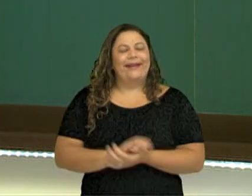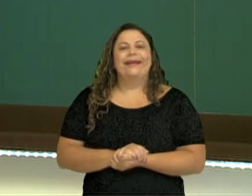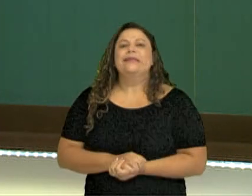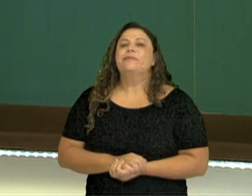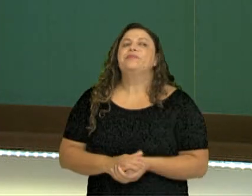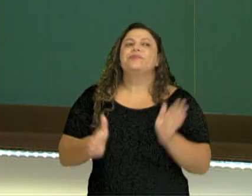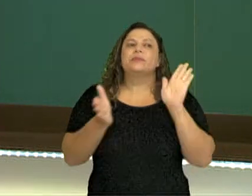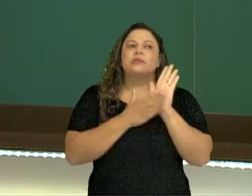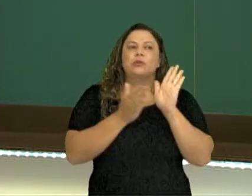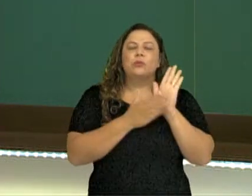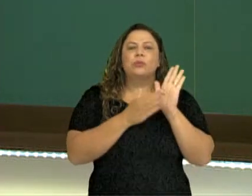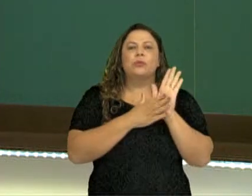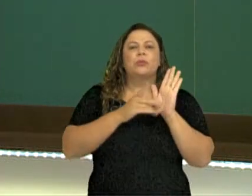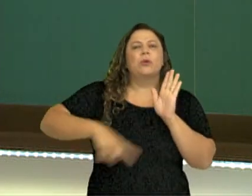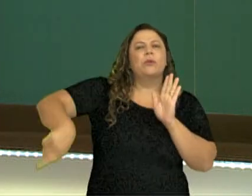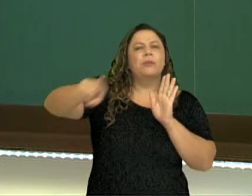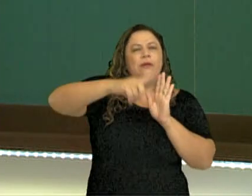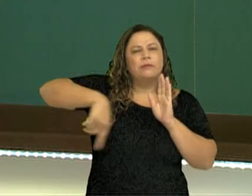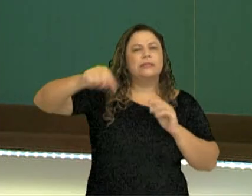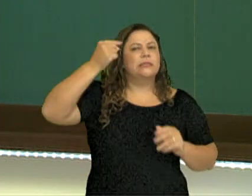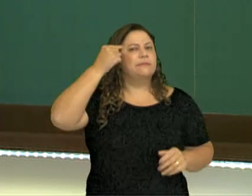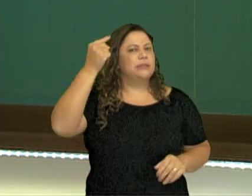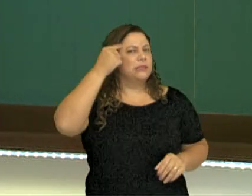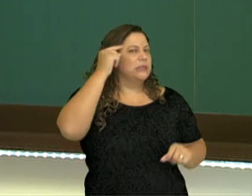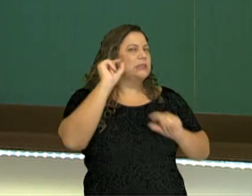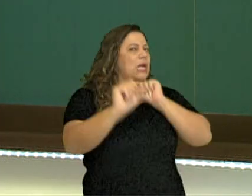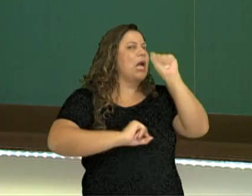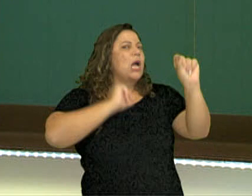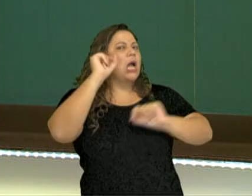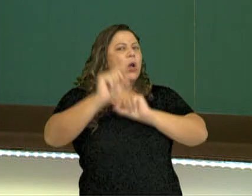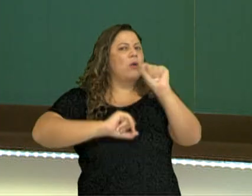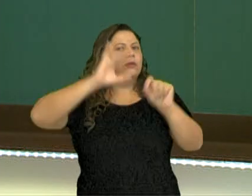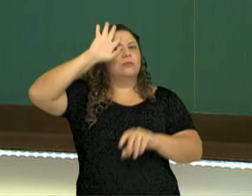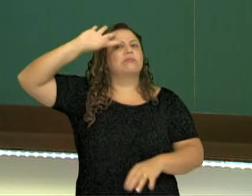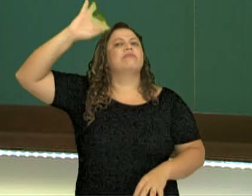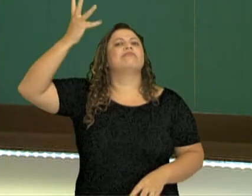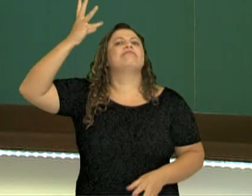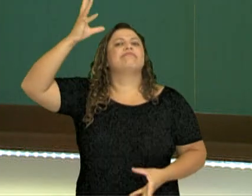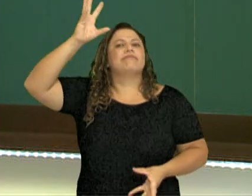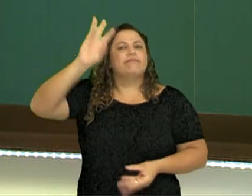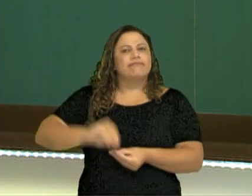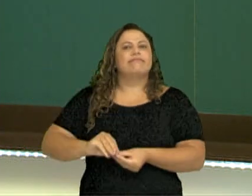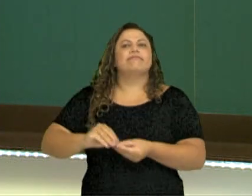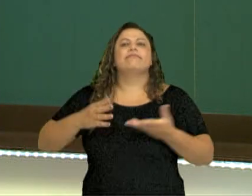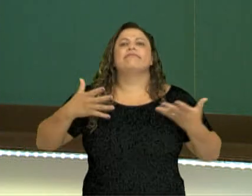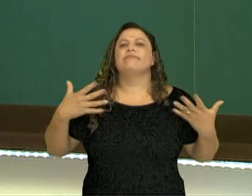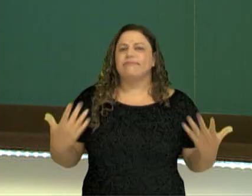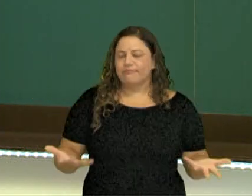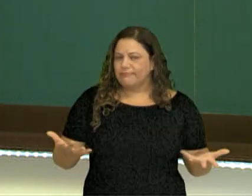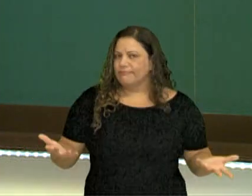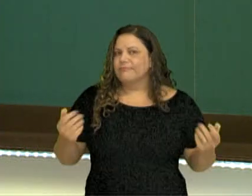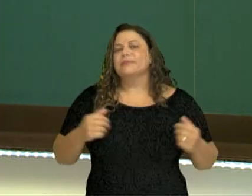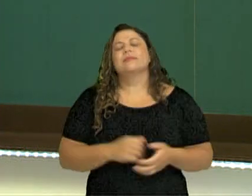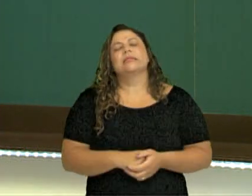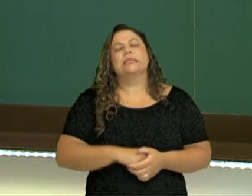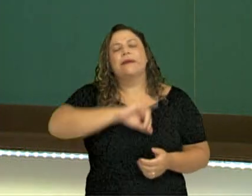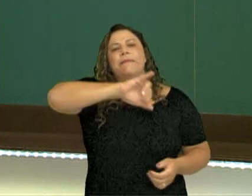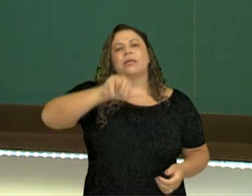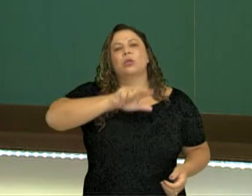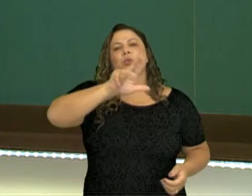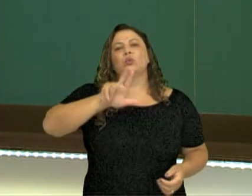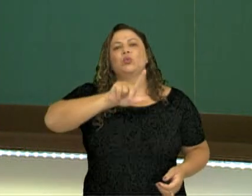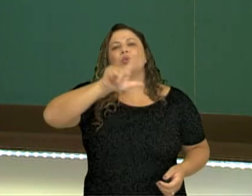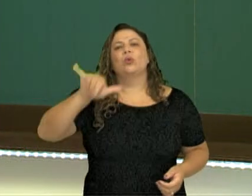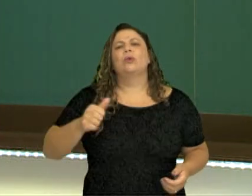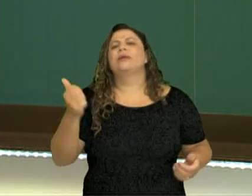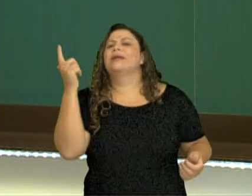aí para vocês pensarem um pouquinho em qual seria uma solução, uma possível solução para a Júlia fazer essa economia. Como